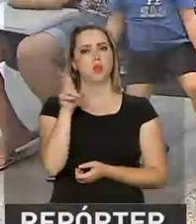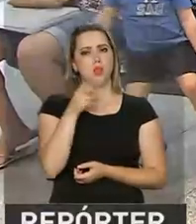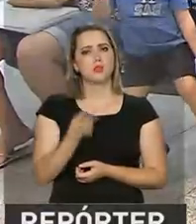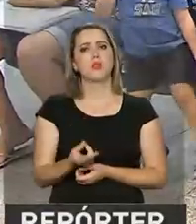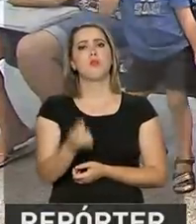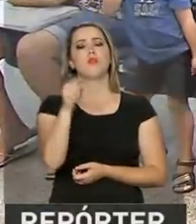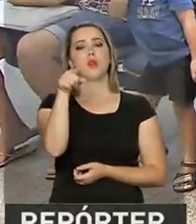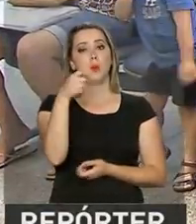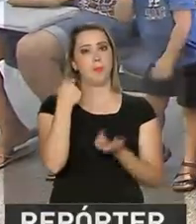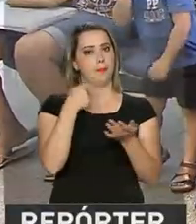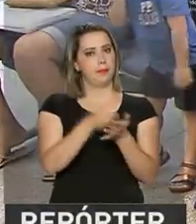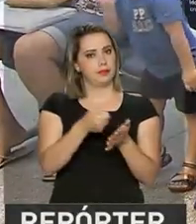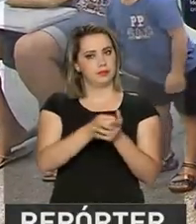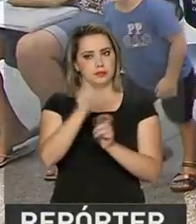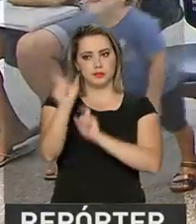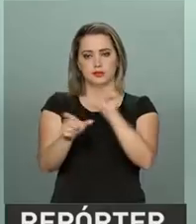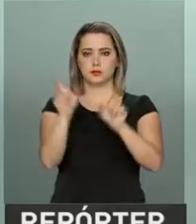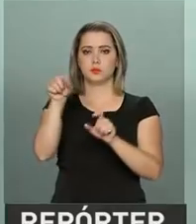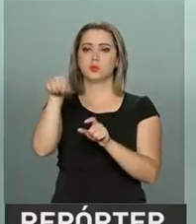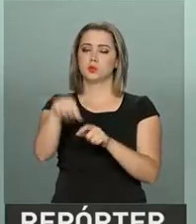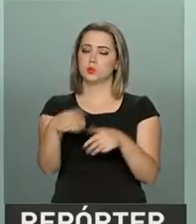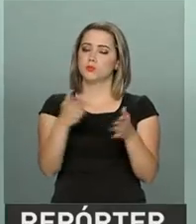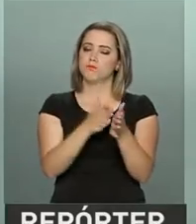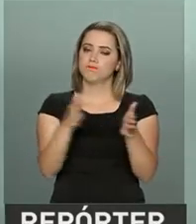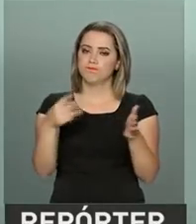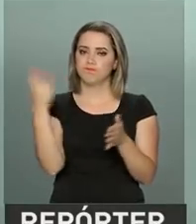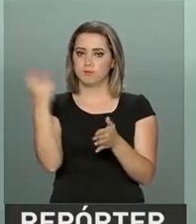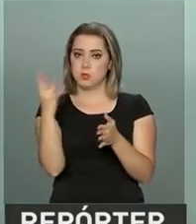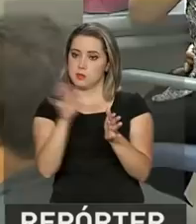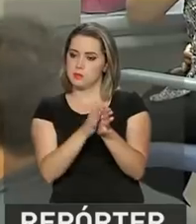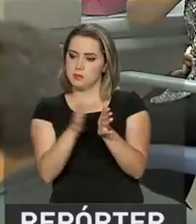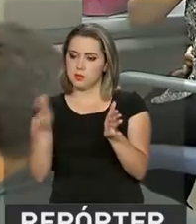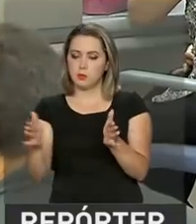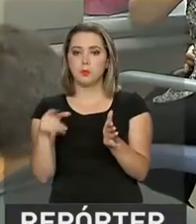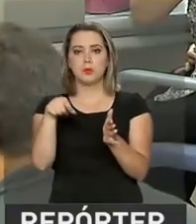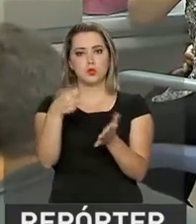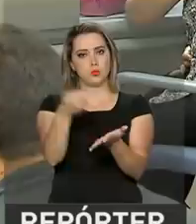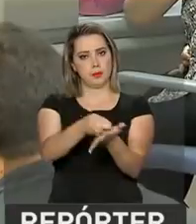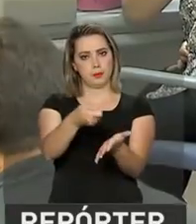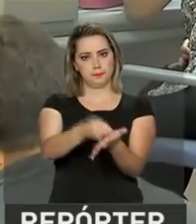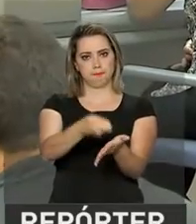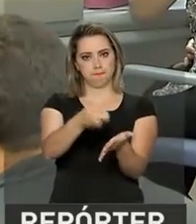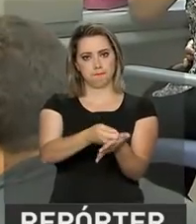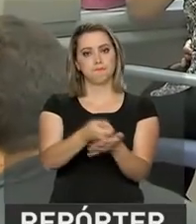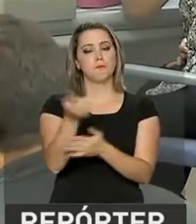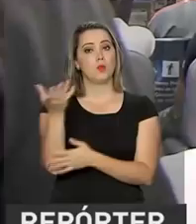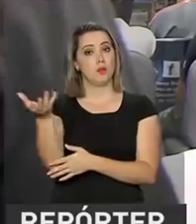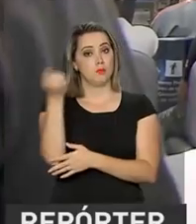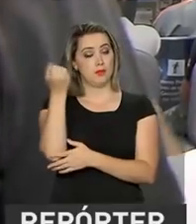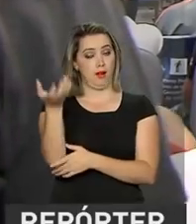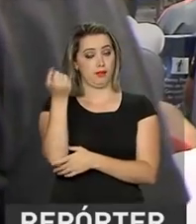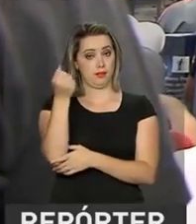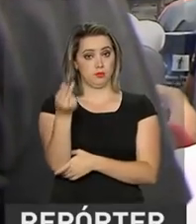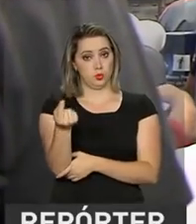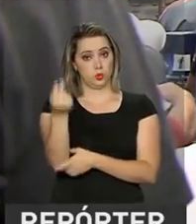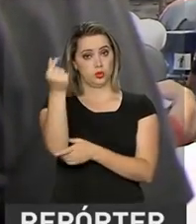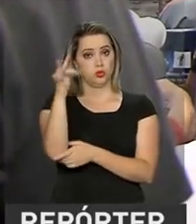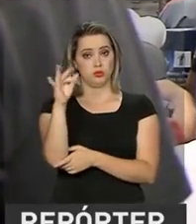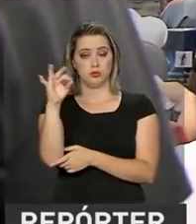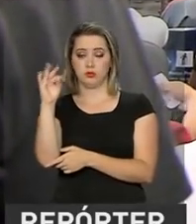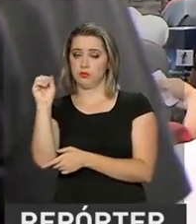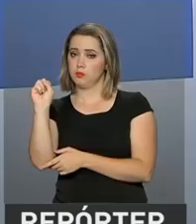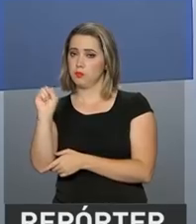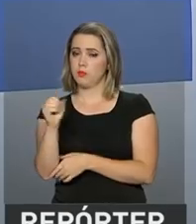deve pagar aos trabalhadores nesta terceira fase das contas inativas do fgts o pagamento começa no dia 12 de maio